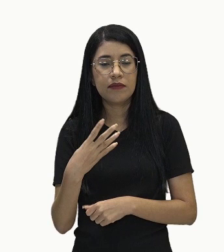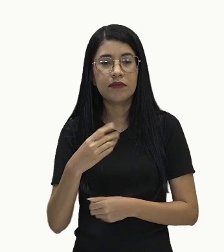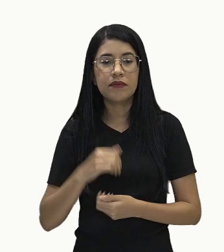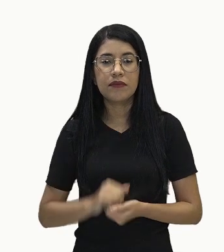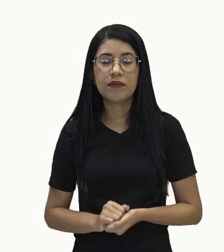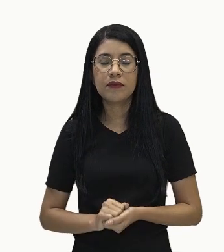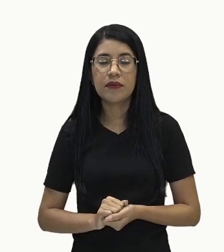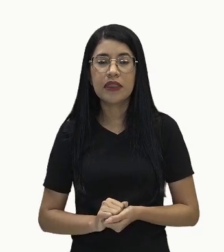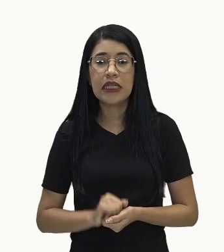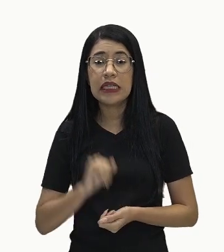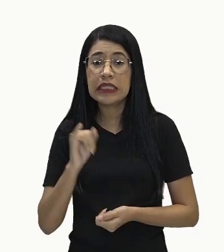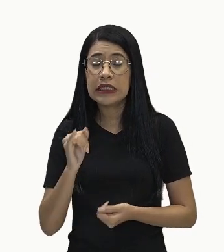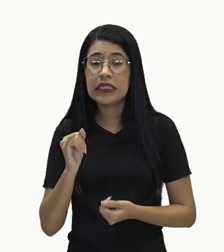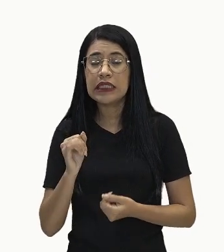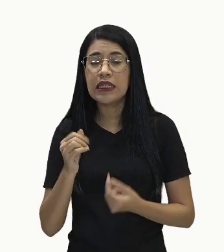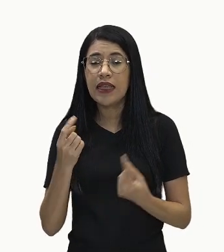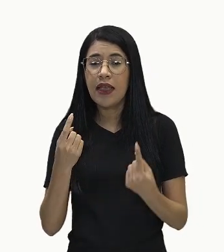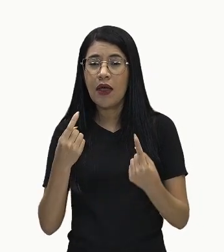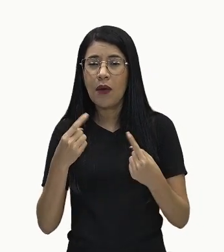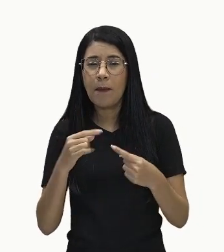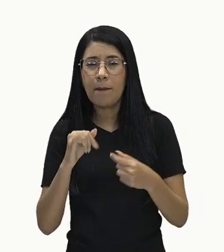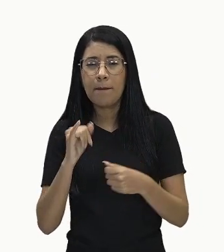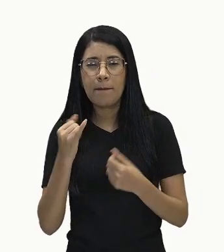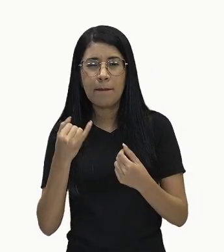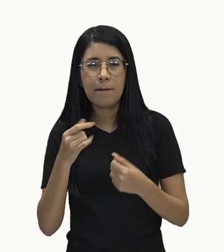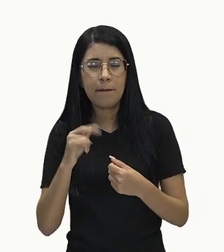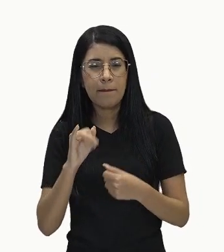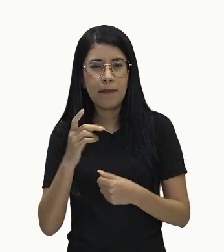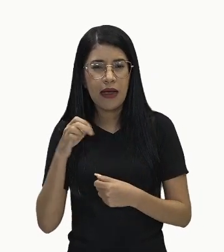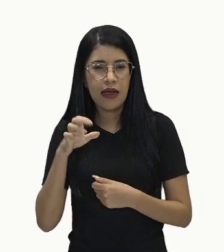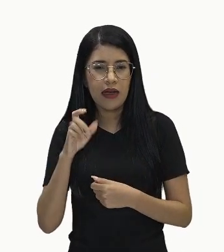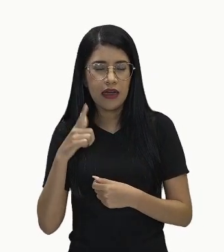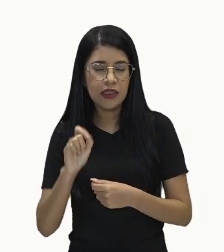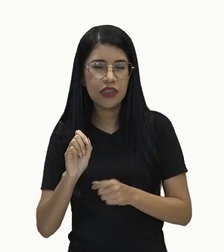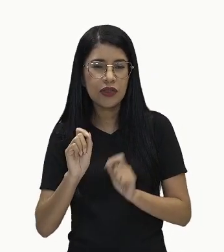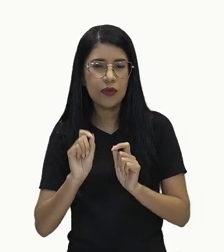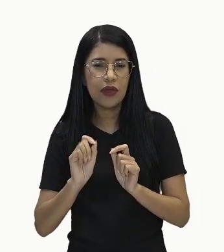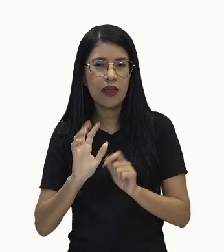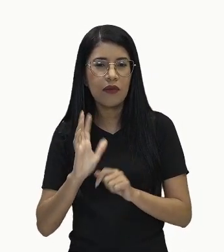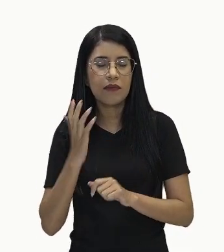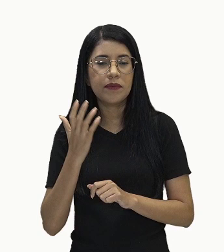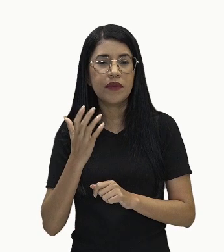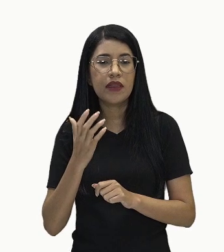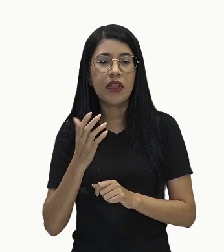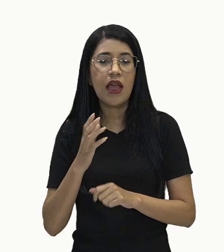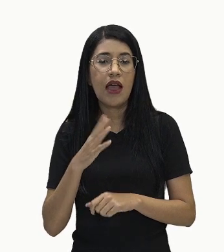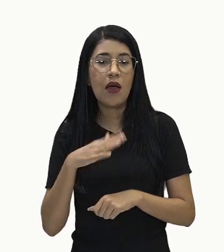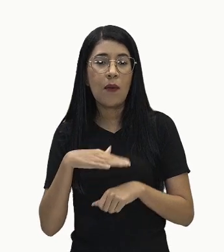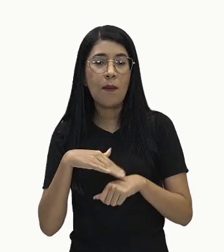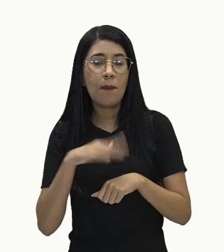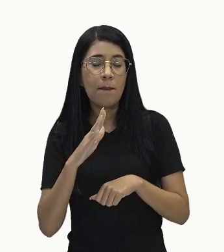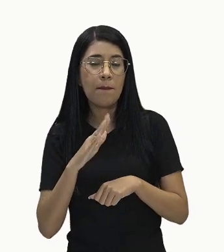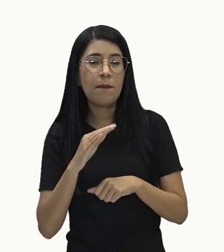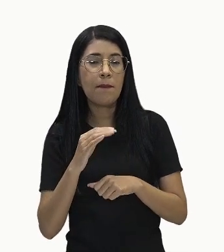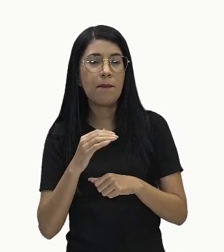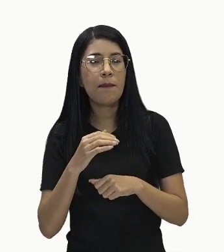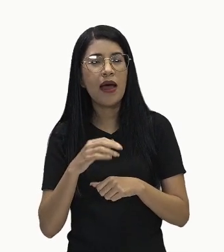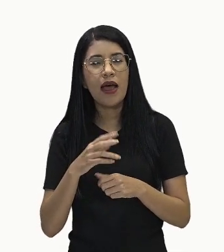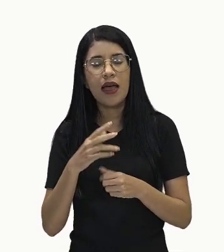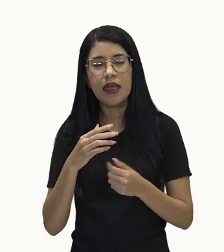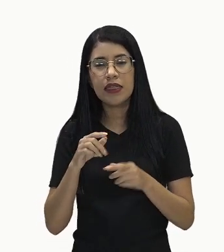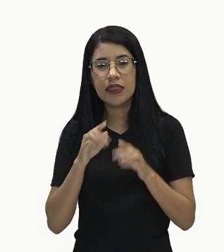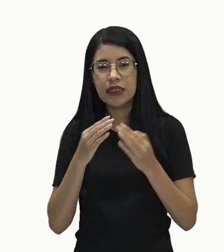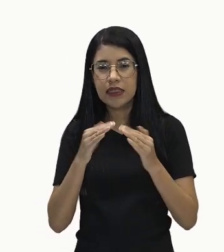concurso, o candidato deveria obter média aritmética na pontuação igual ou superior a 14. Em caso de empate na média, o